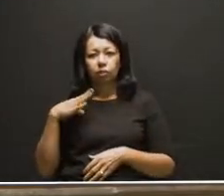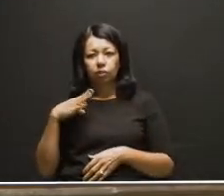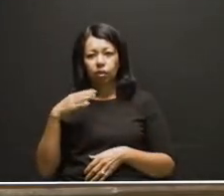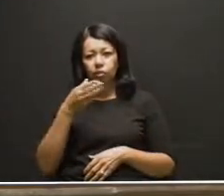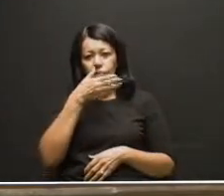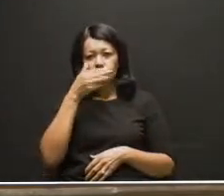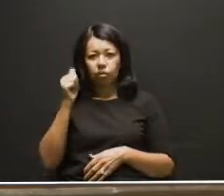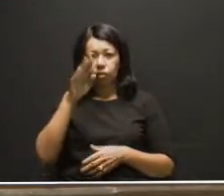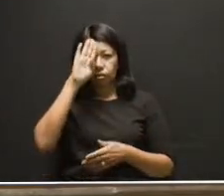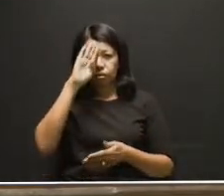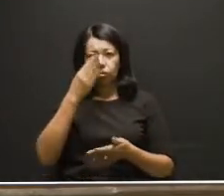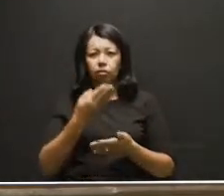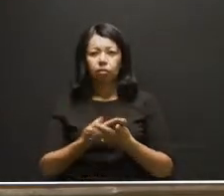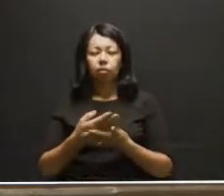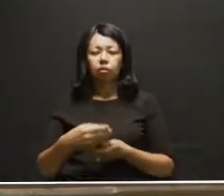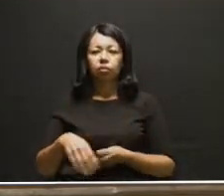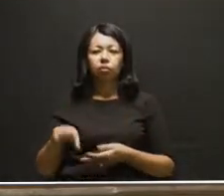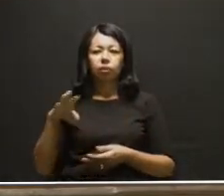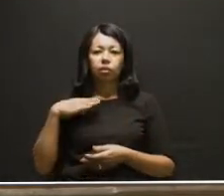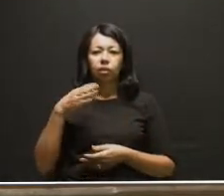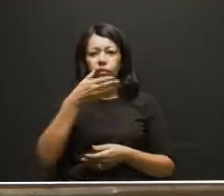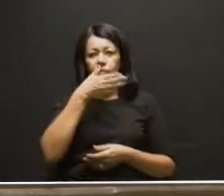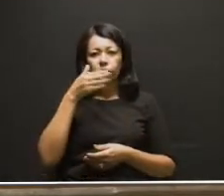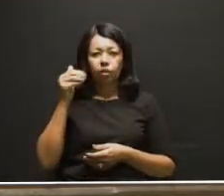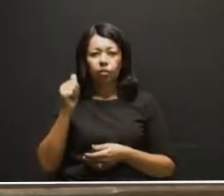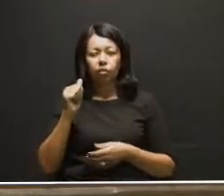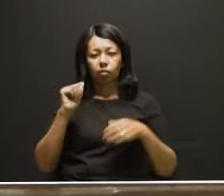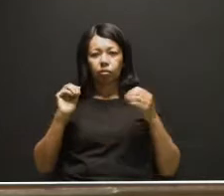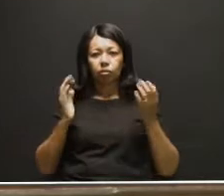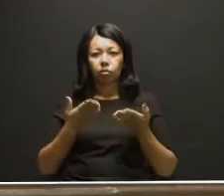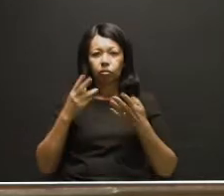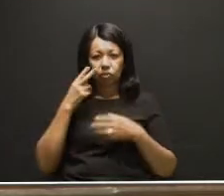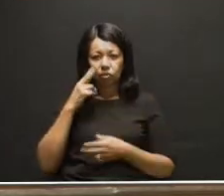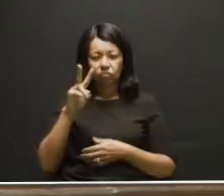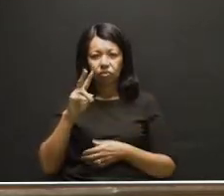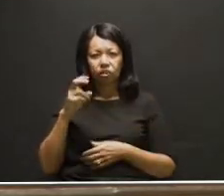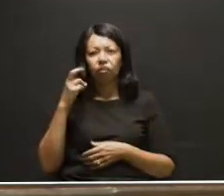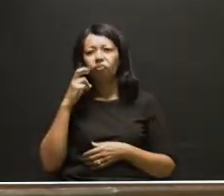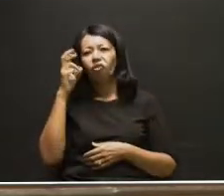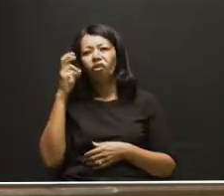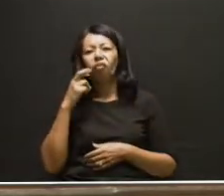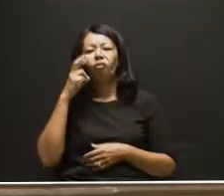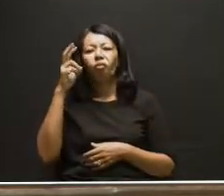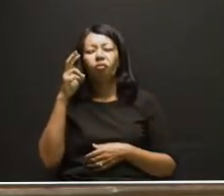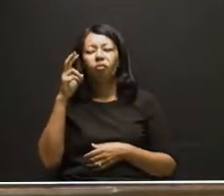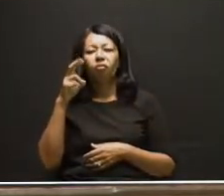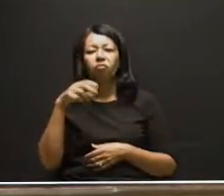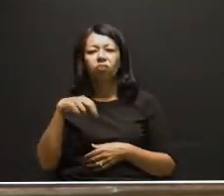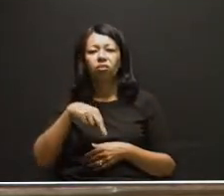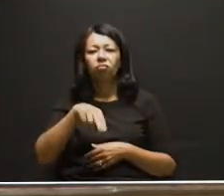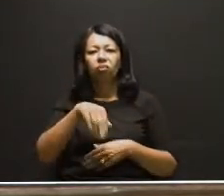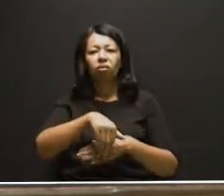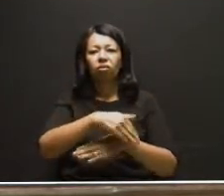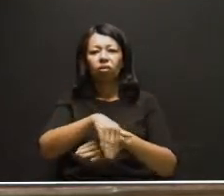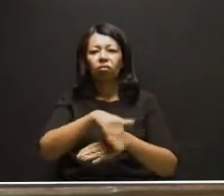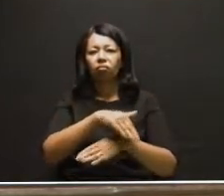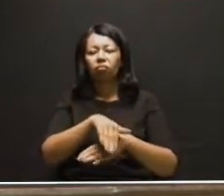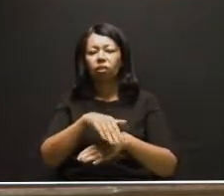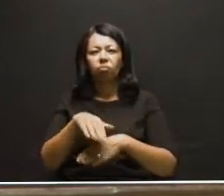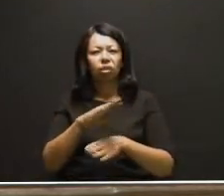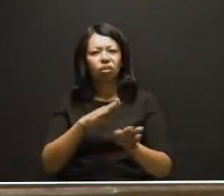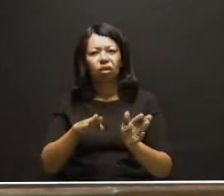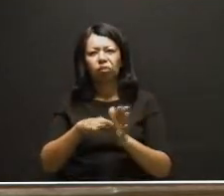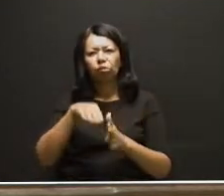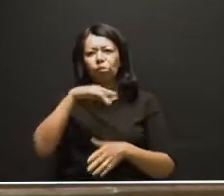acreditando numa cidade melhor e hoje porque a gente passa vergonha na rua educação ruim cultura